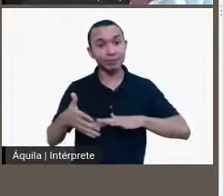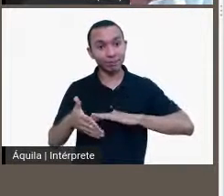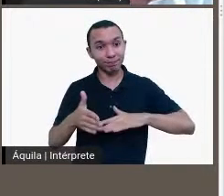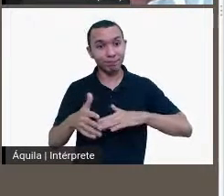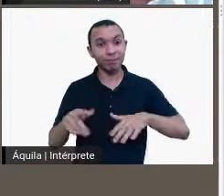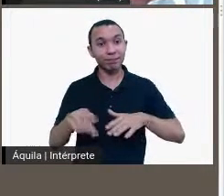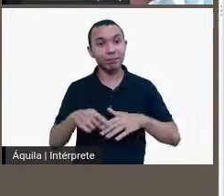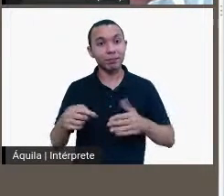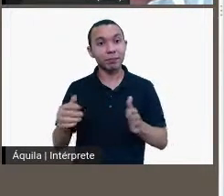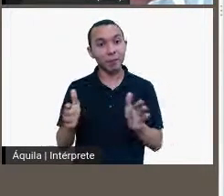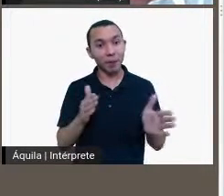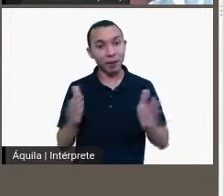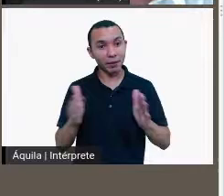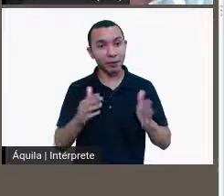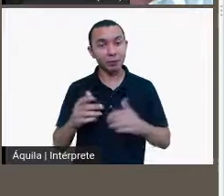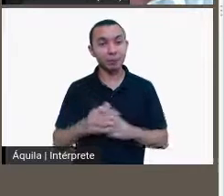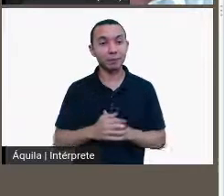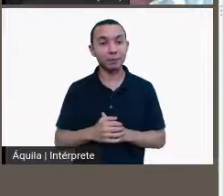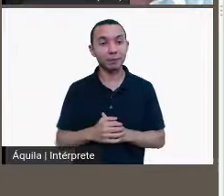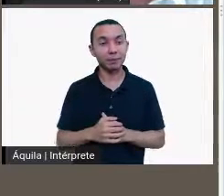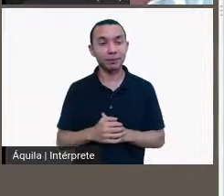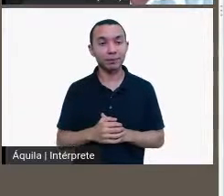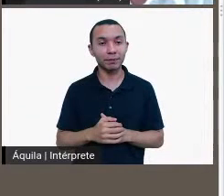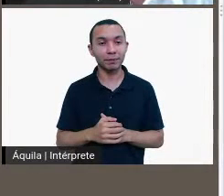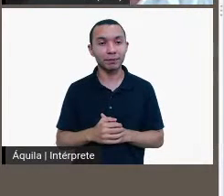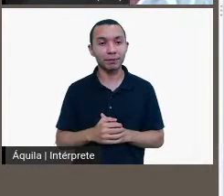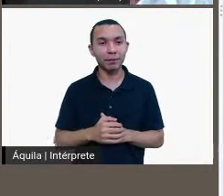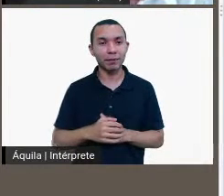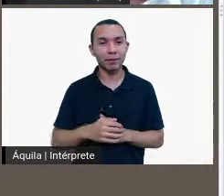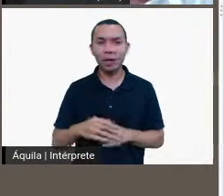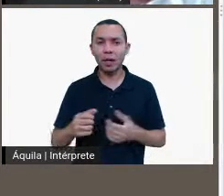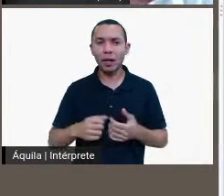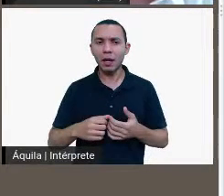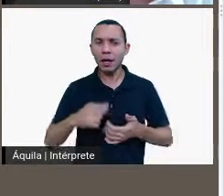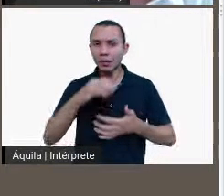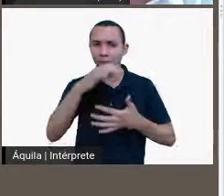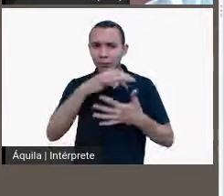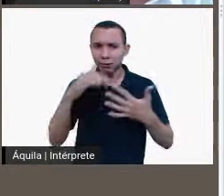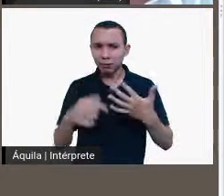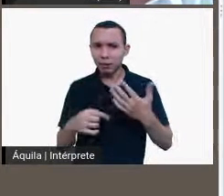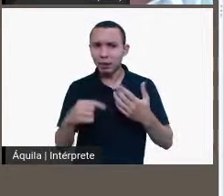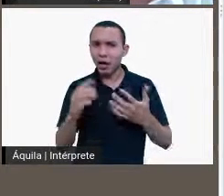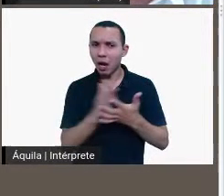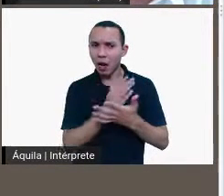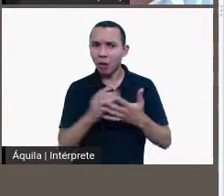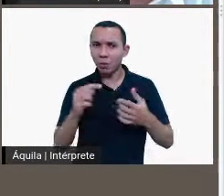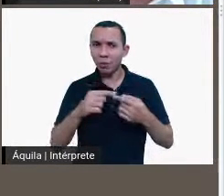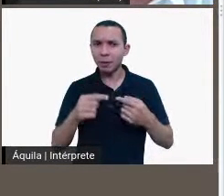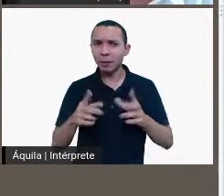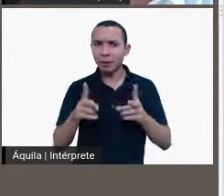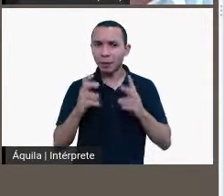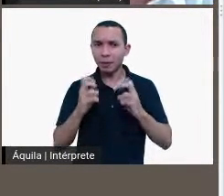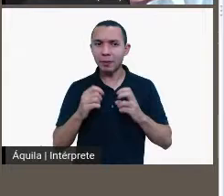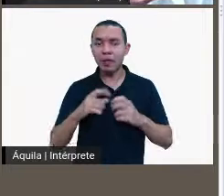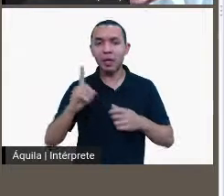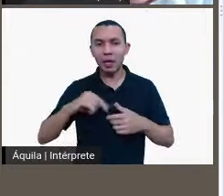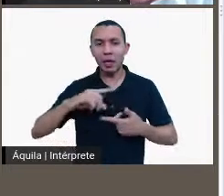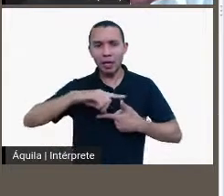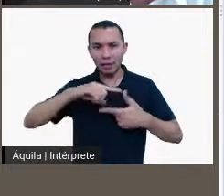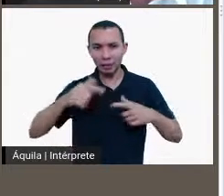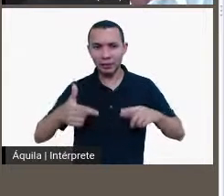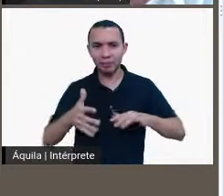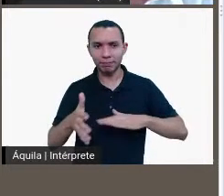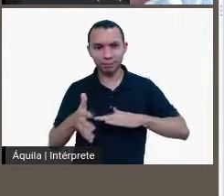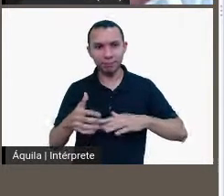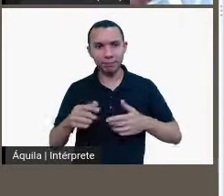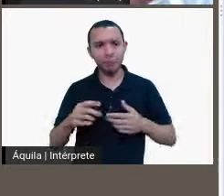vou destacar, né, um aspecto que se relaciona a essa ideia de modernidade e